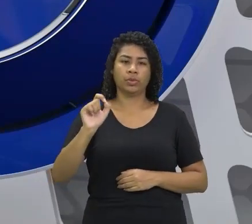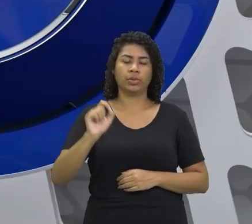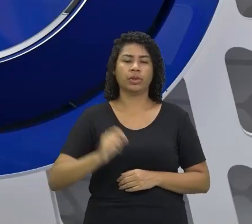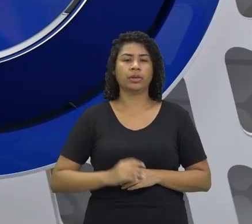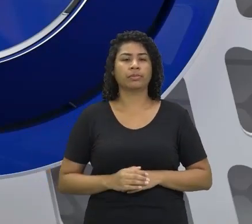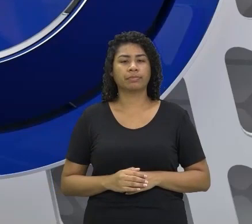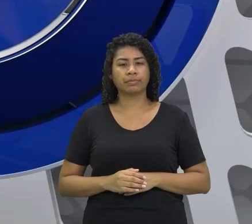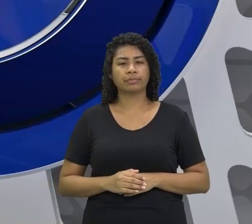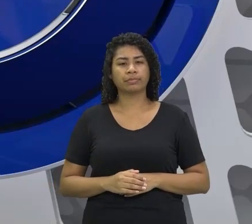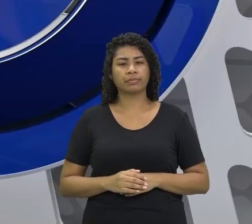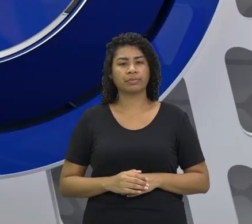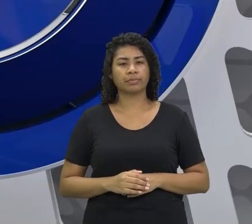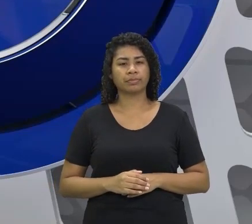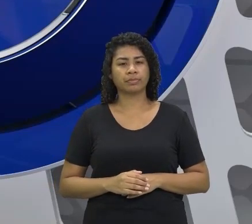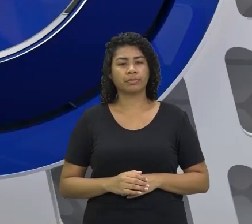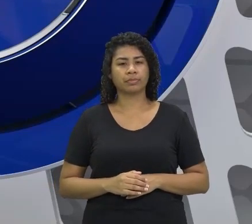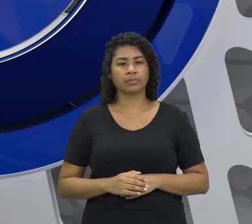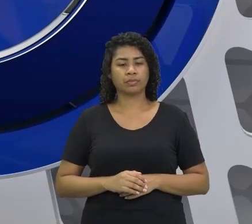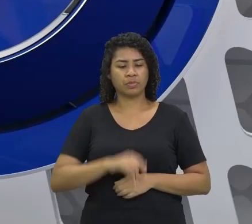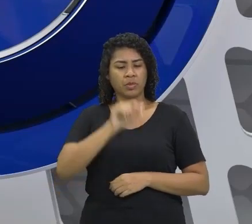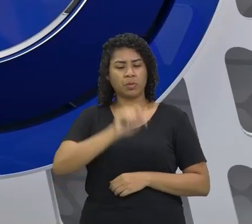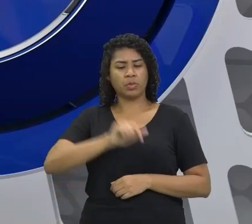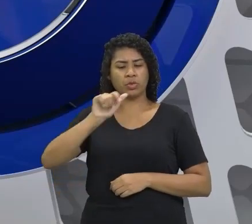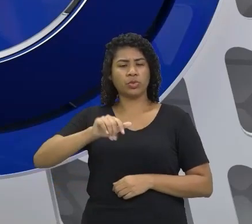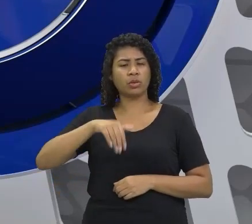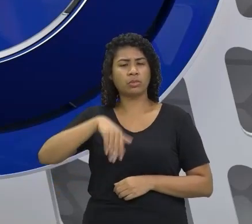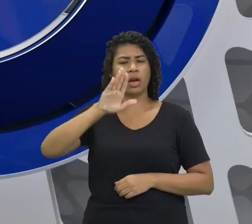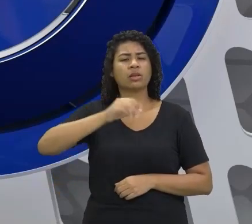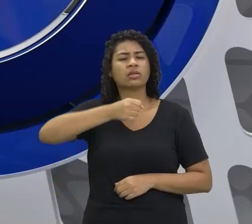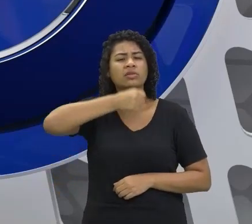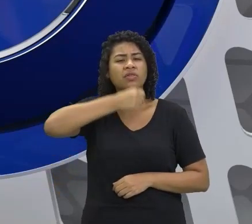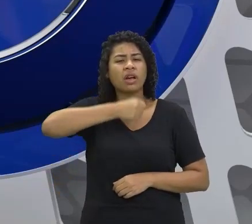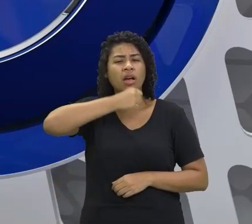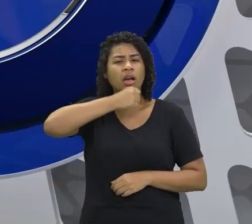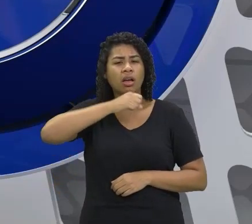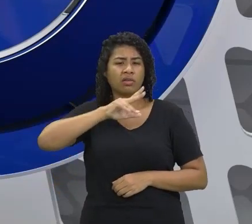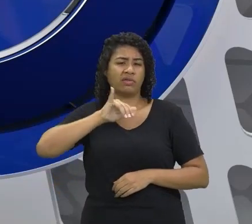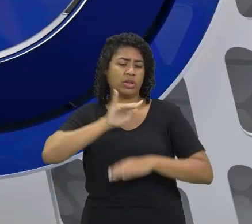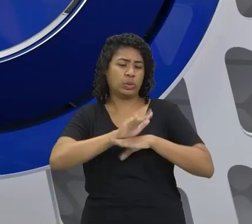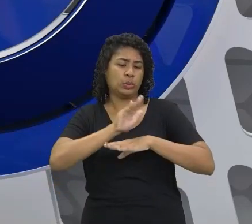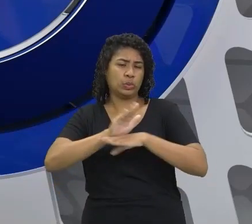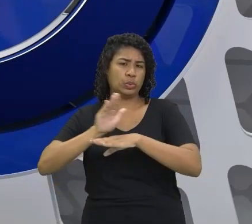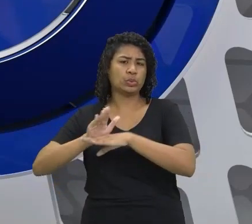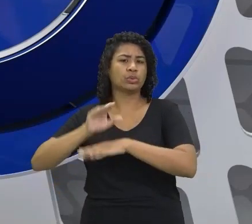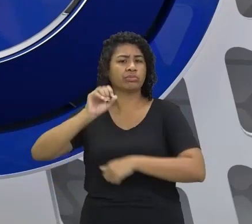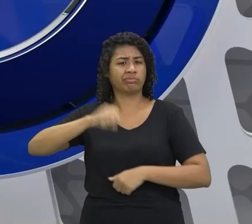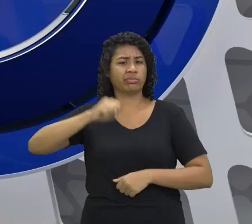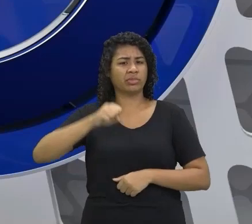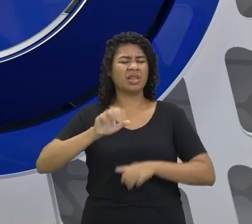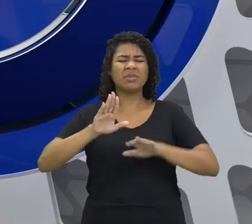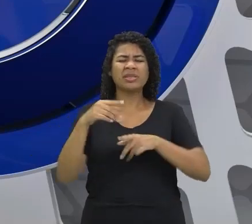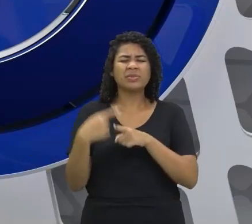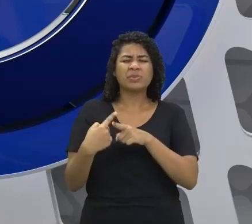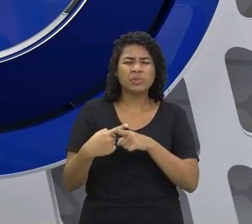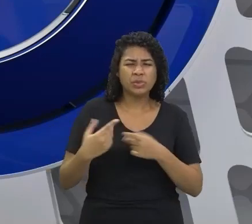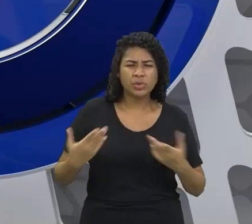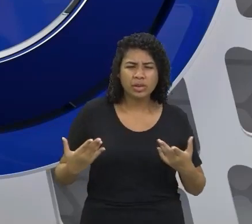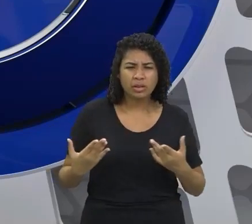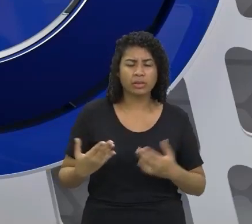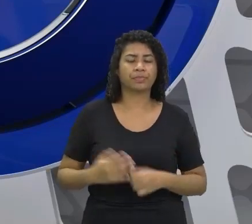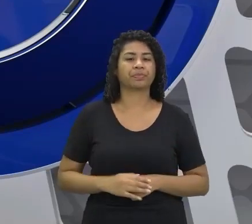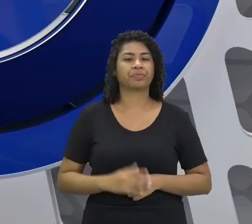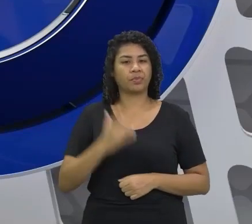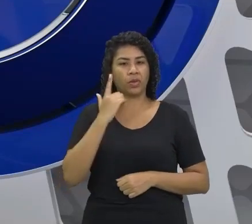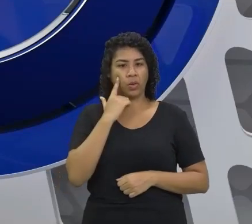das pessoas mais antigas, mais velhas. Por que que eu estou falando isso? Porque normalmente